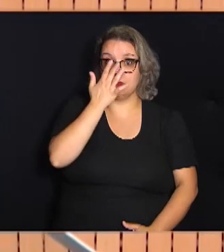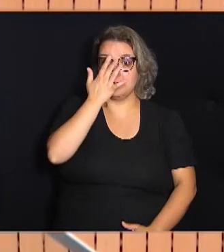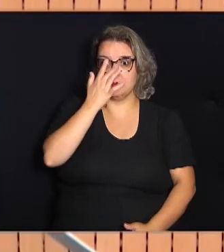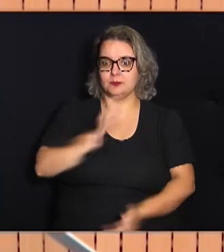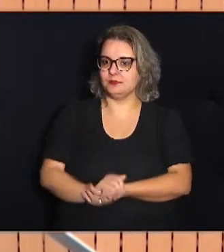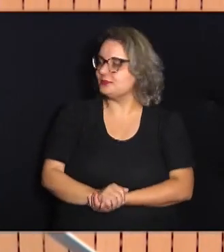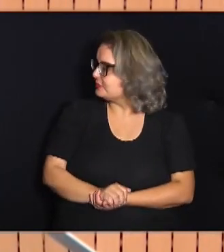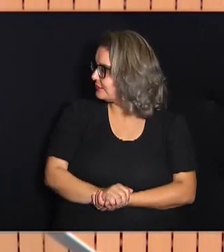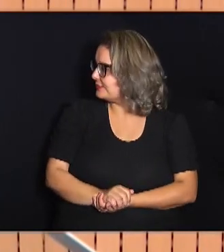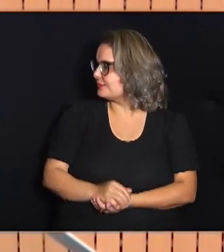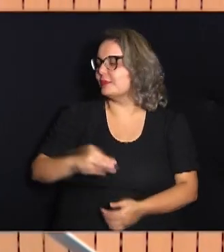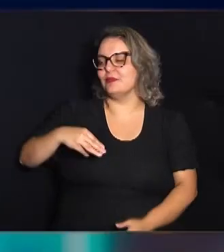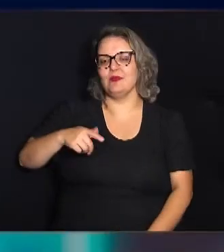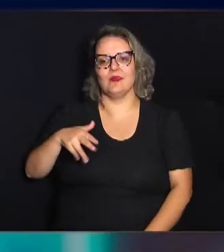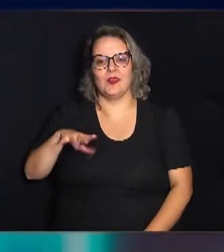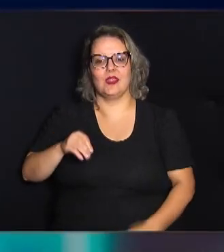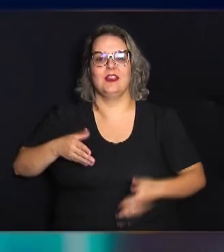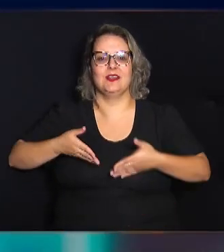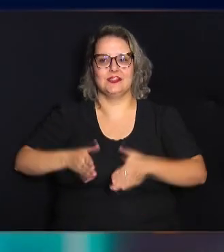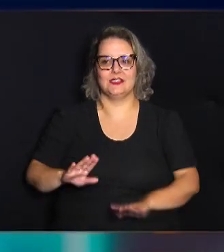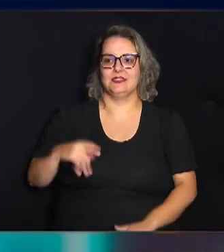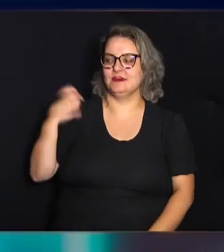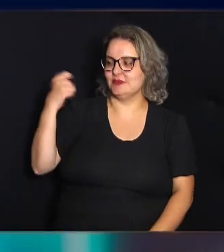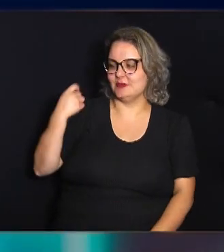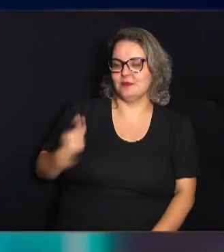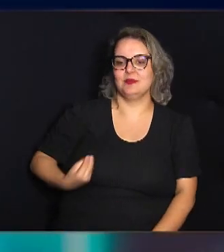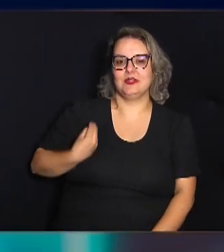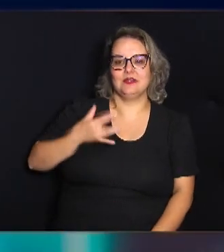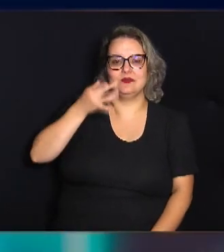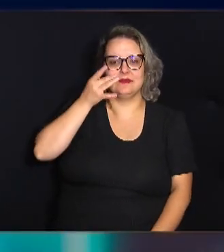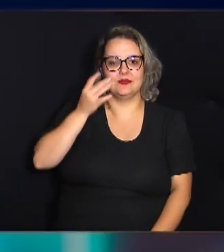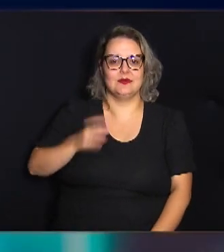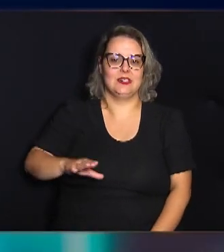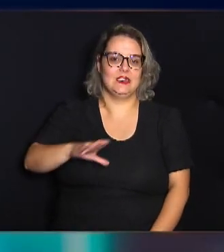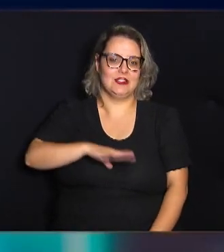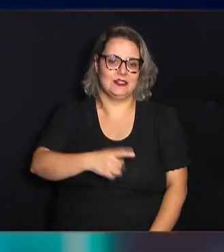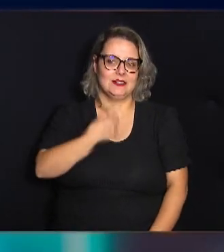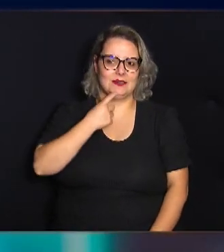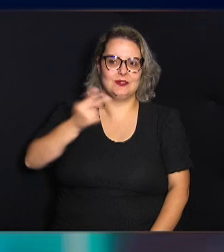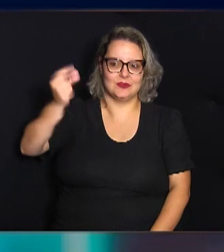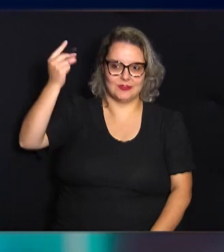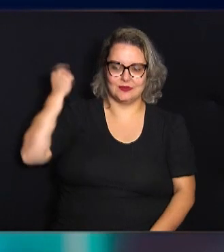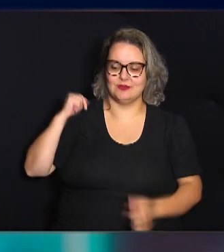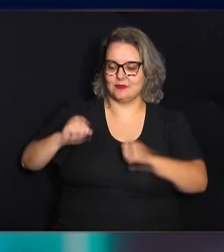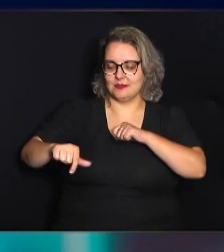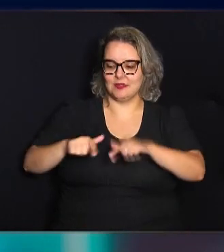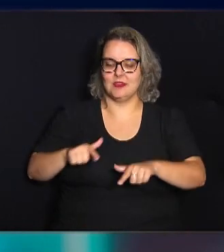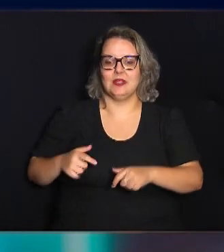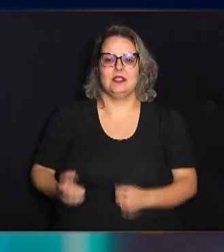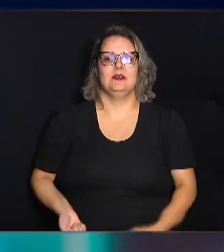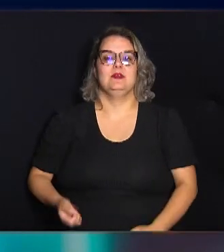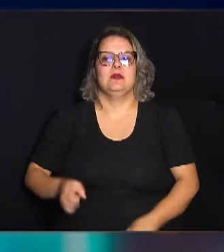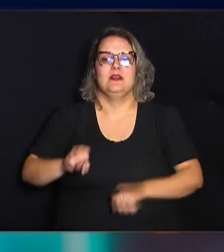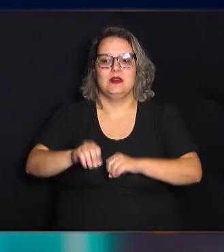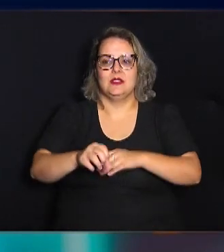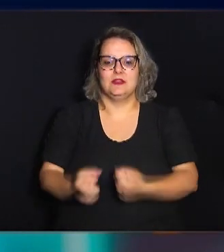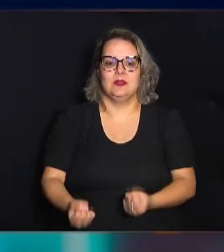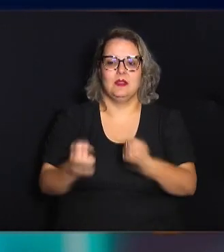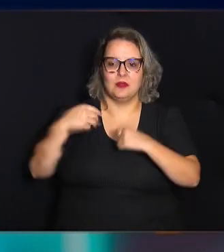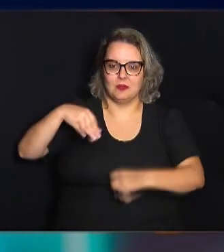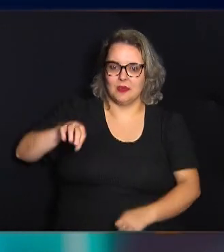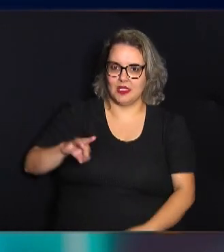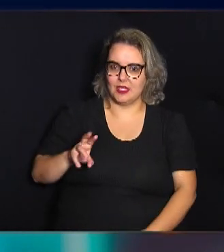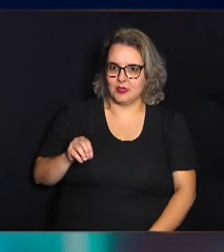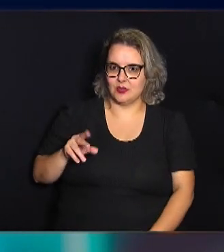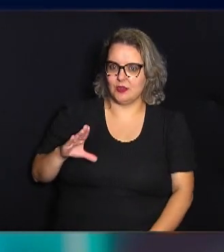Marcelo é gaúcho, mas vive em Campinas há alguns anos. Formado em Educação Física pela Metrocamp, atuou